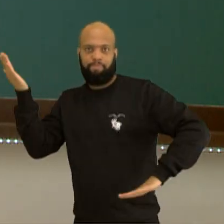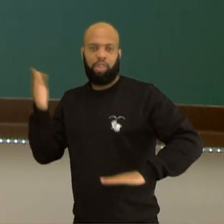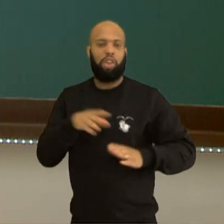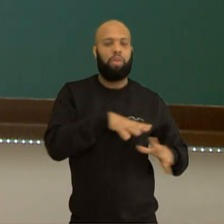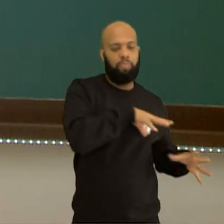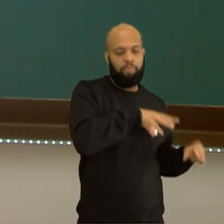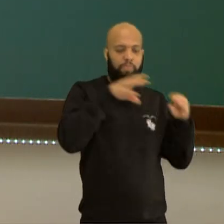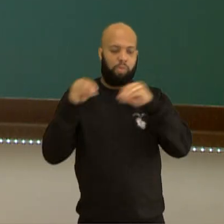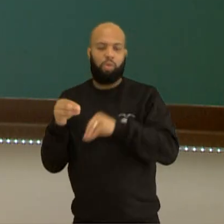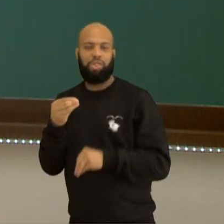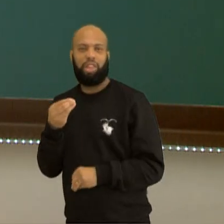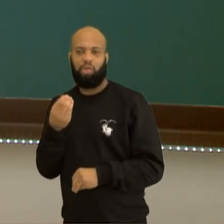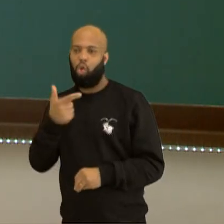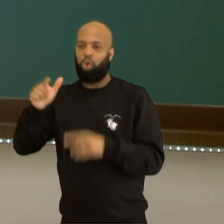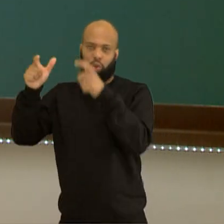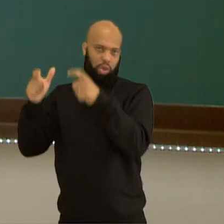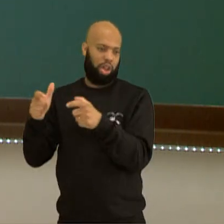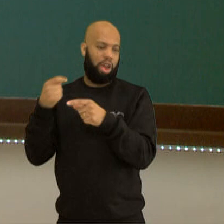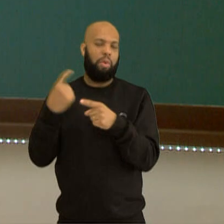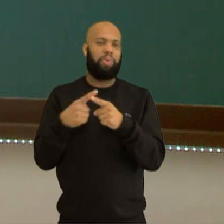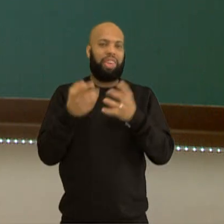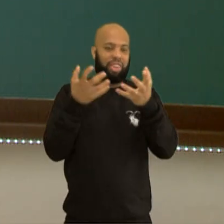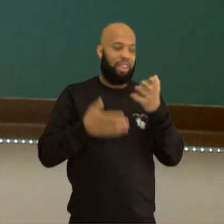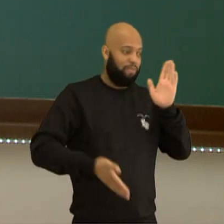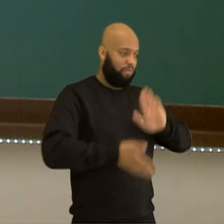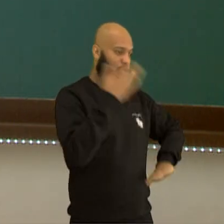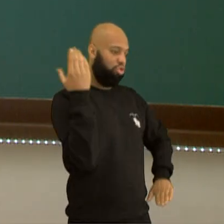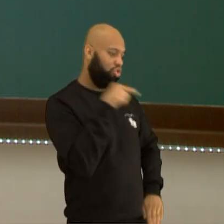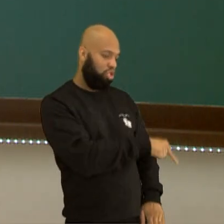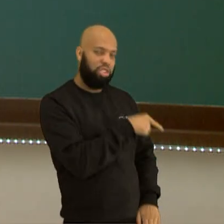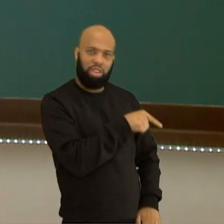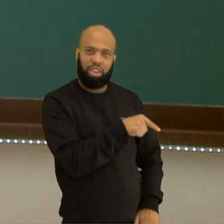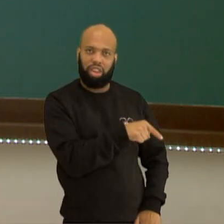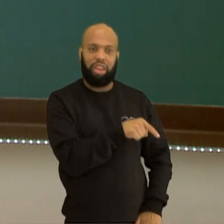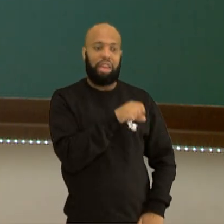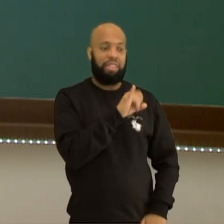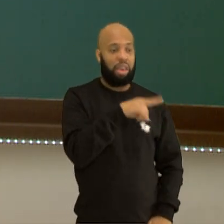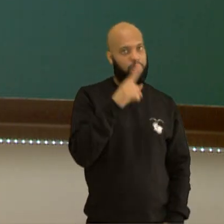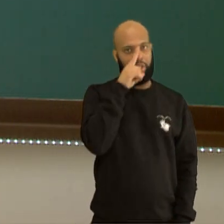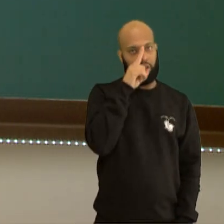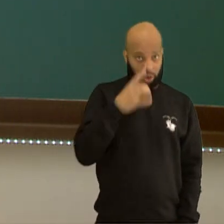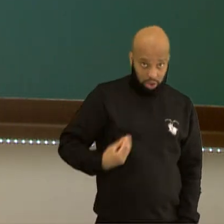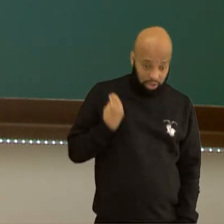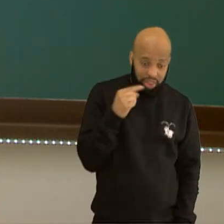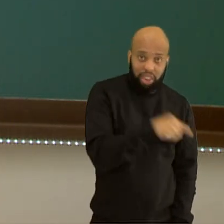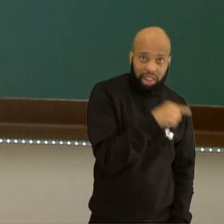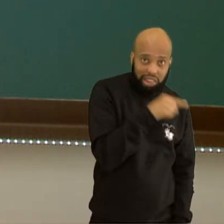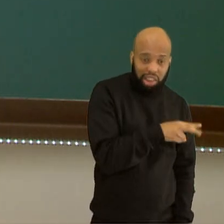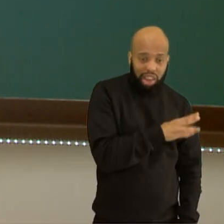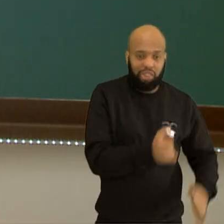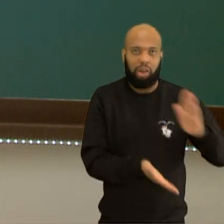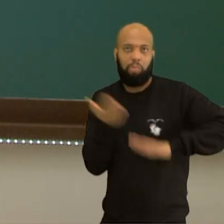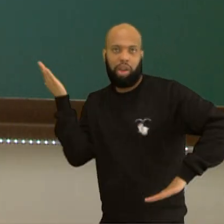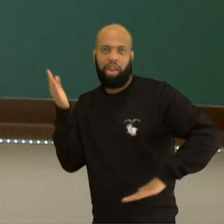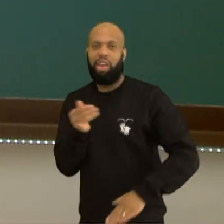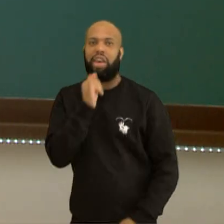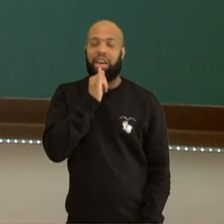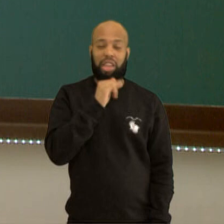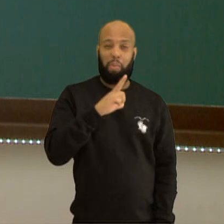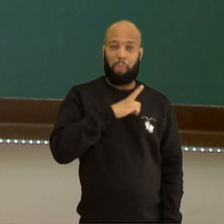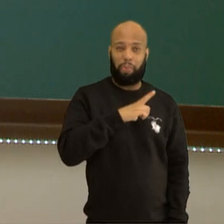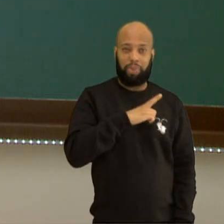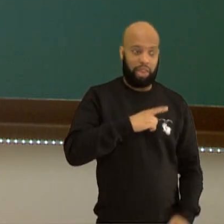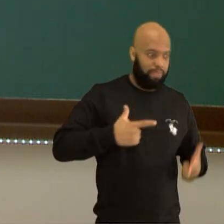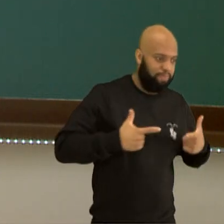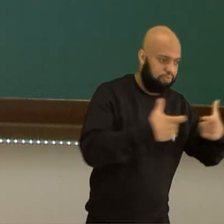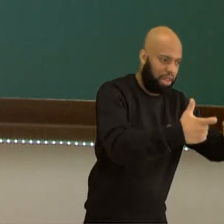de um local para outro para fugir dessas situações de risco, vamos dizer assim. Se está acontecendo uma guerra lá naquele